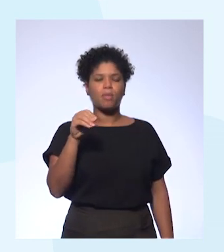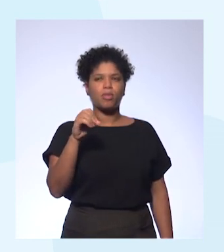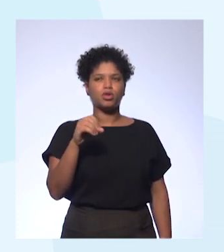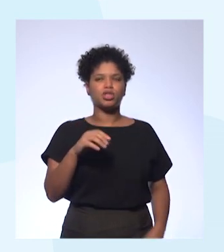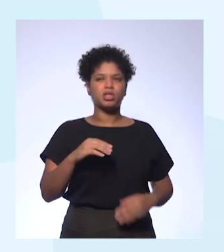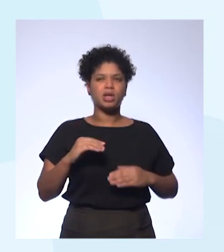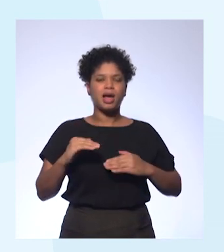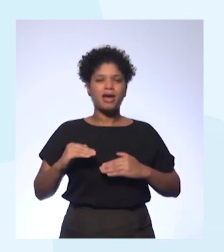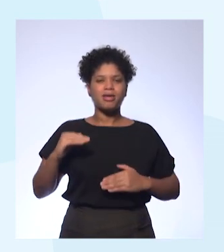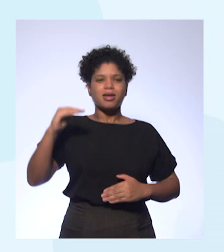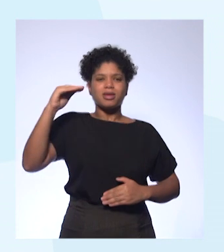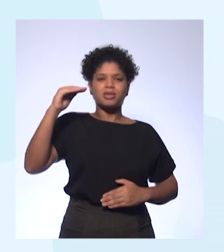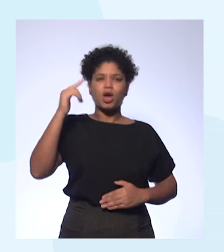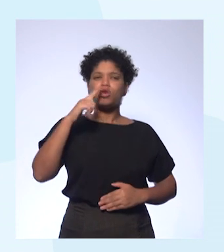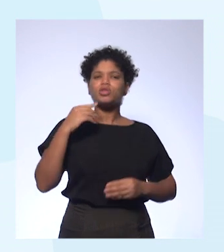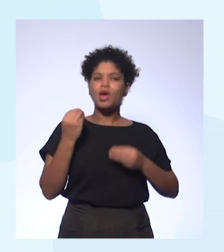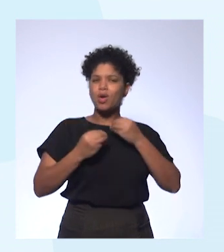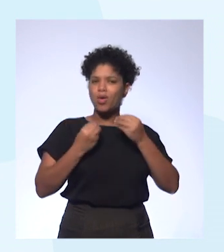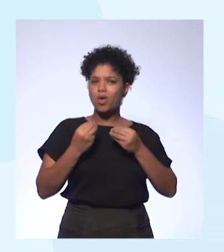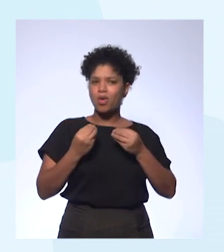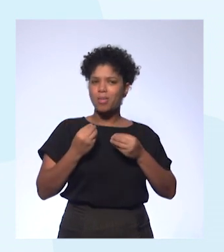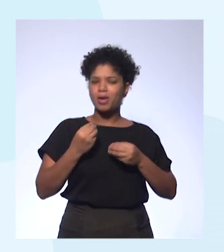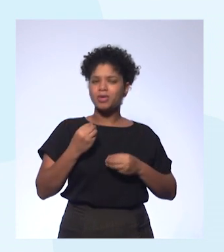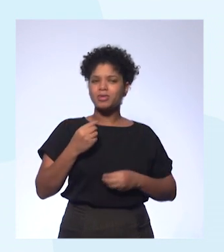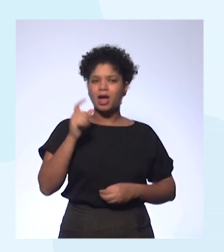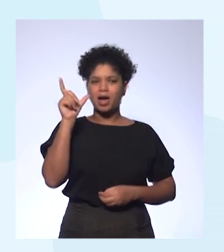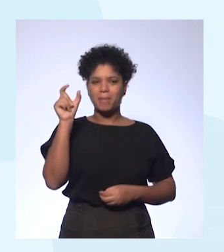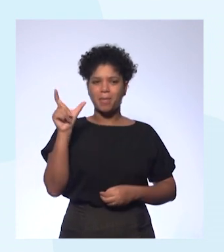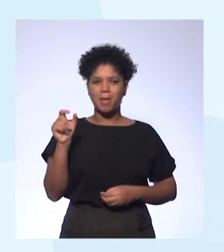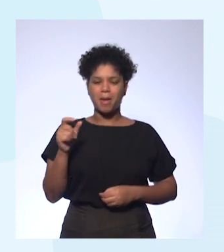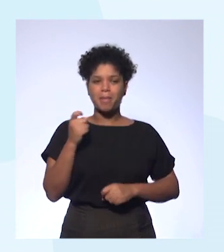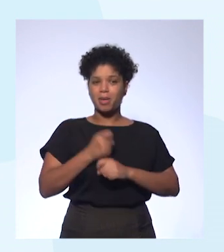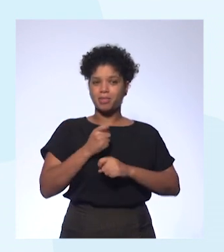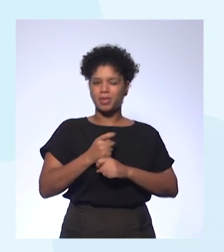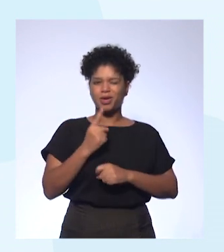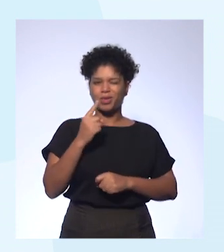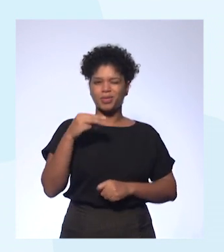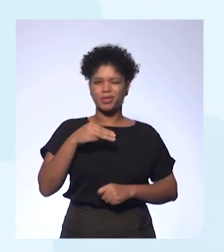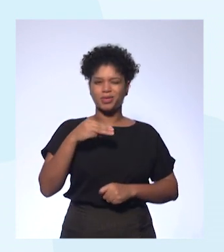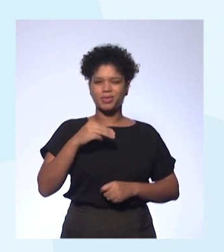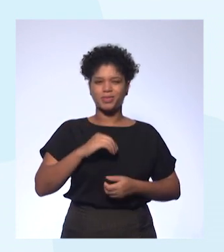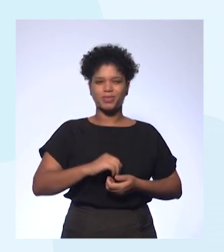externo rígido? Então, aí, 1 minutinho e a gente retorna.